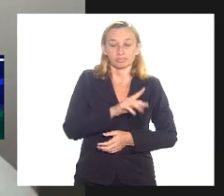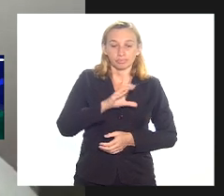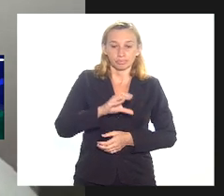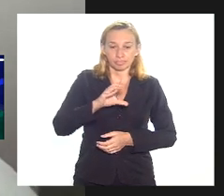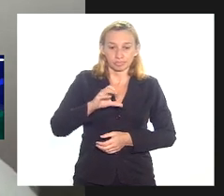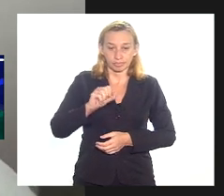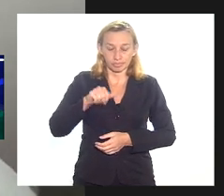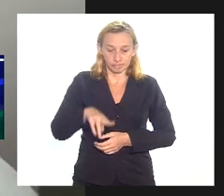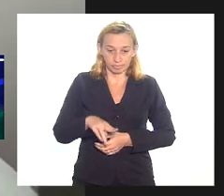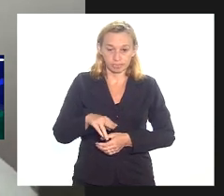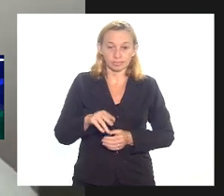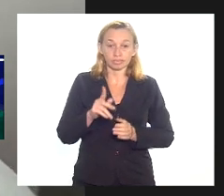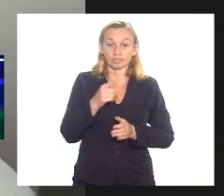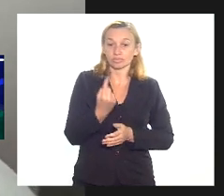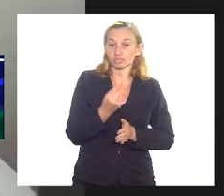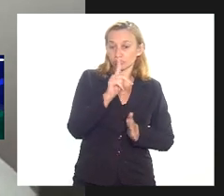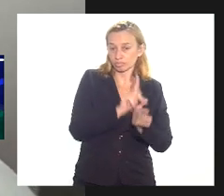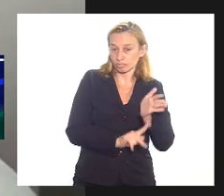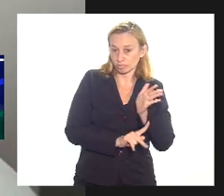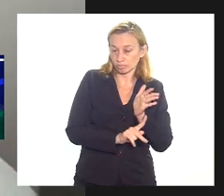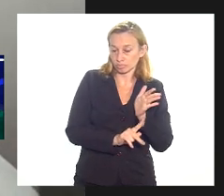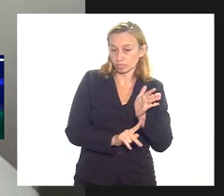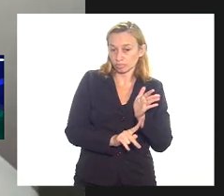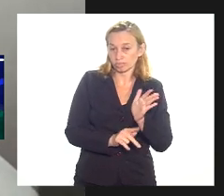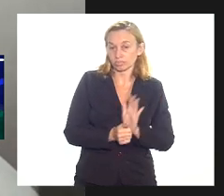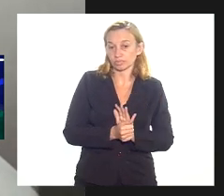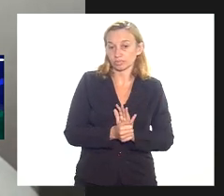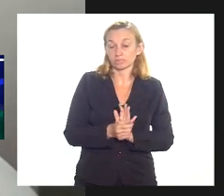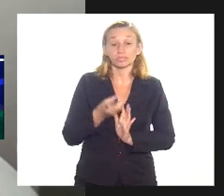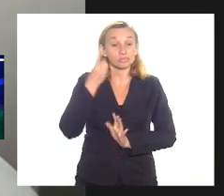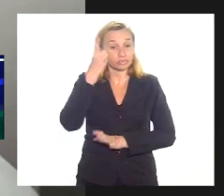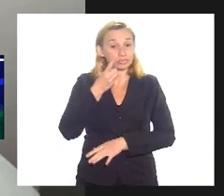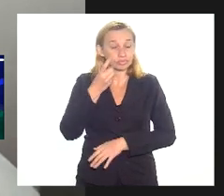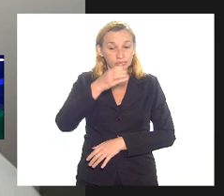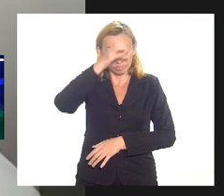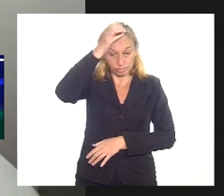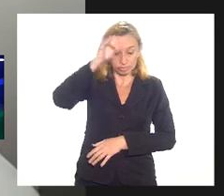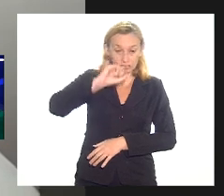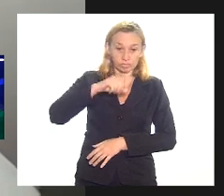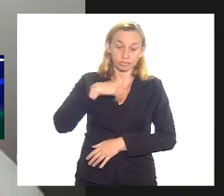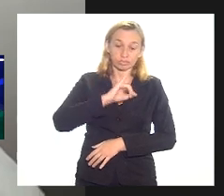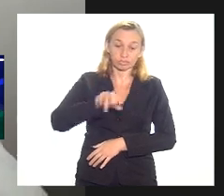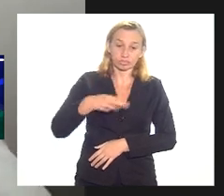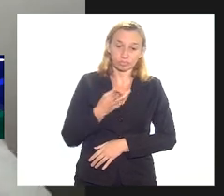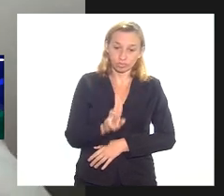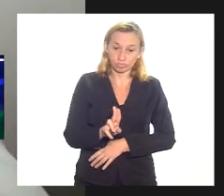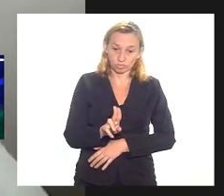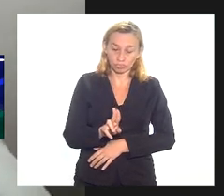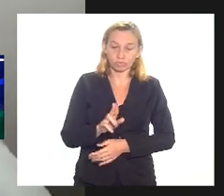um projeto de autoria da deputada Tia Ju, que